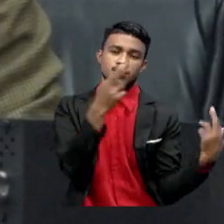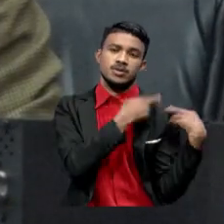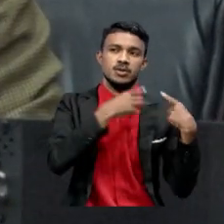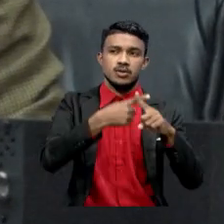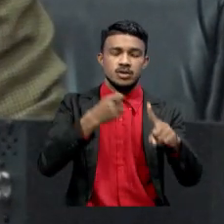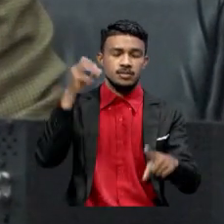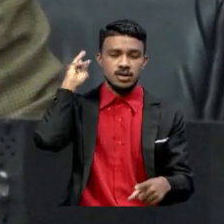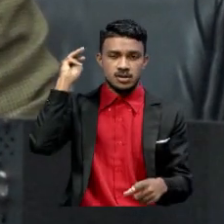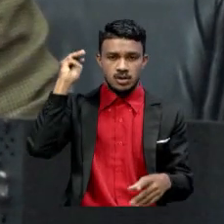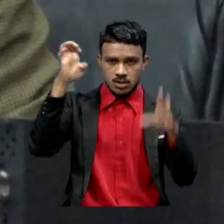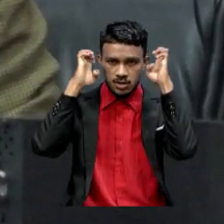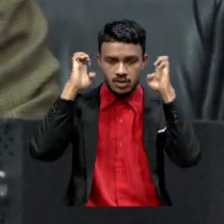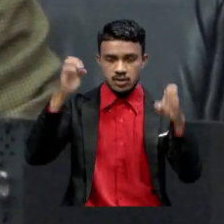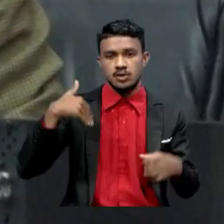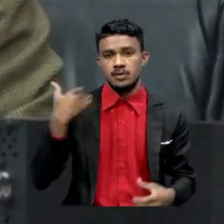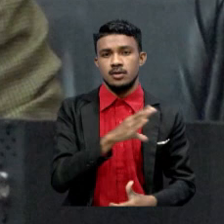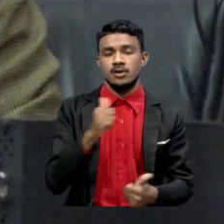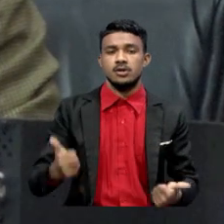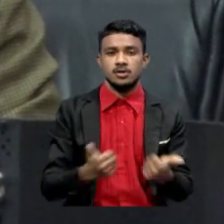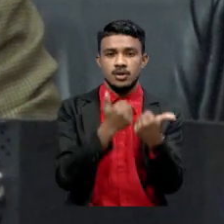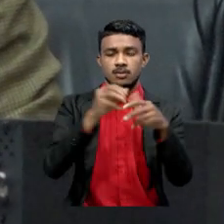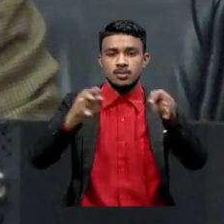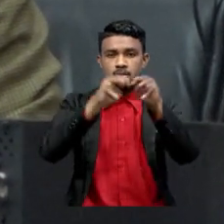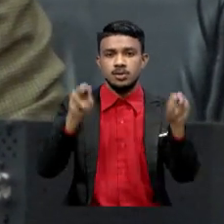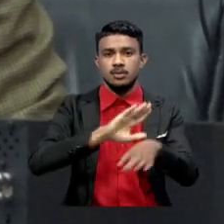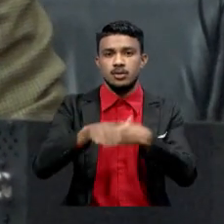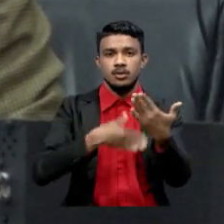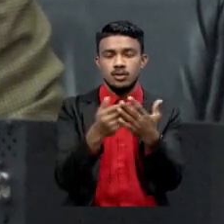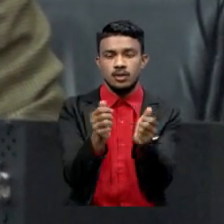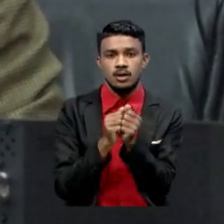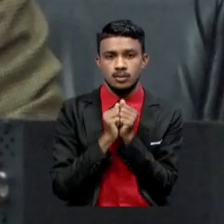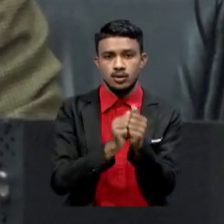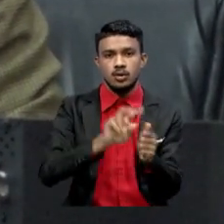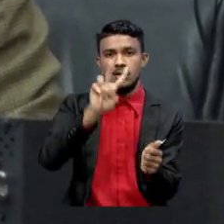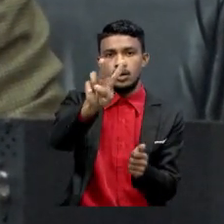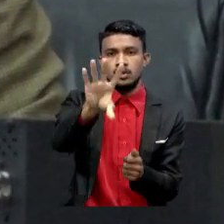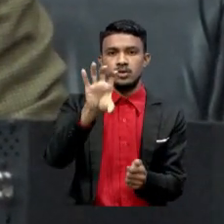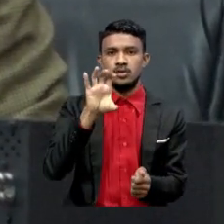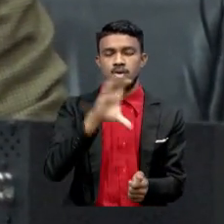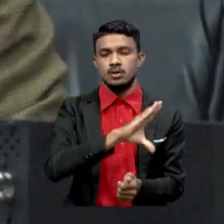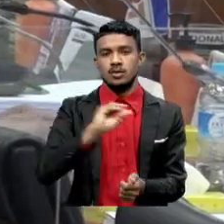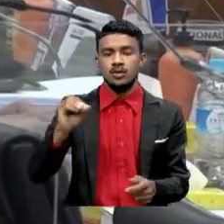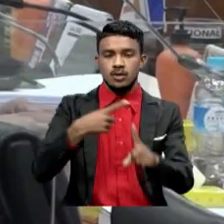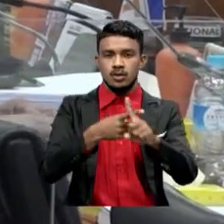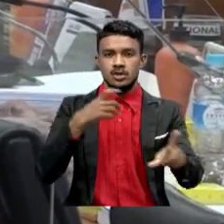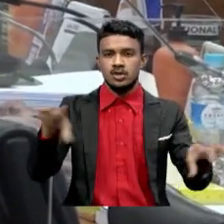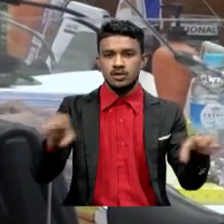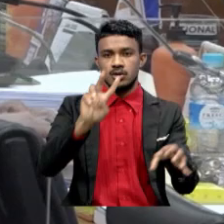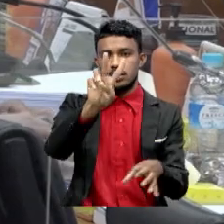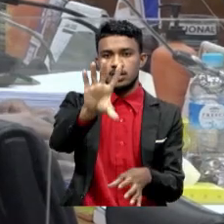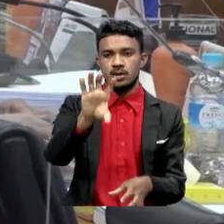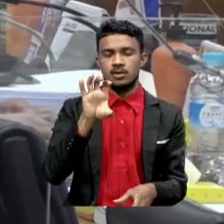Educação, Juventude e no Desporto e a Território Nacional hamutu atus rua resim no Rússia projeto atus rua